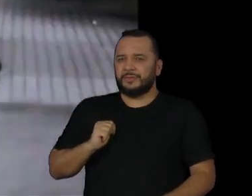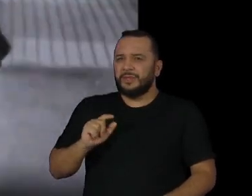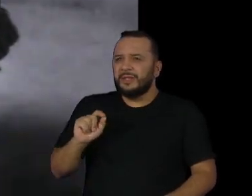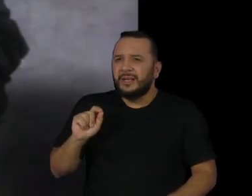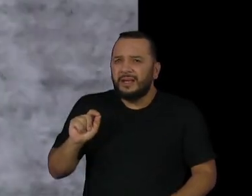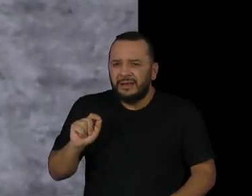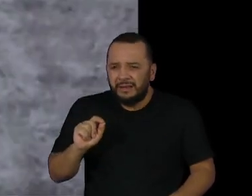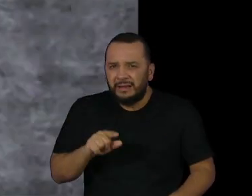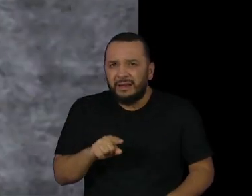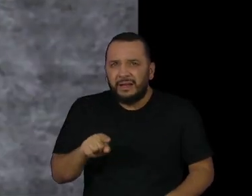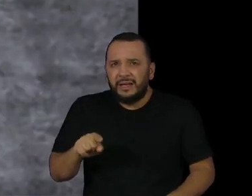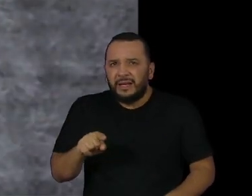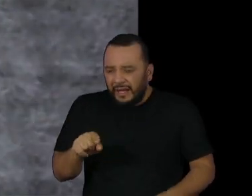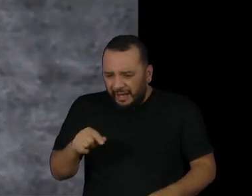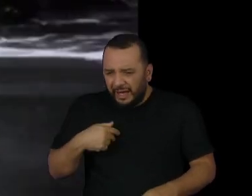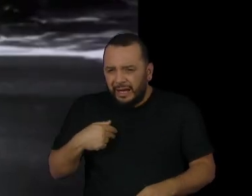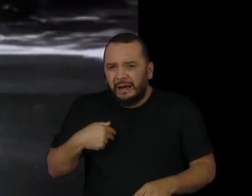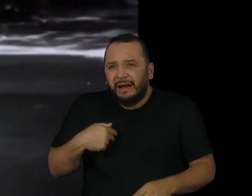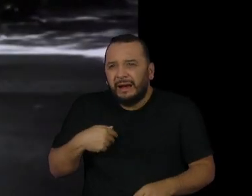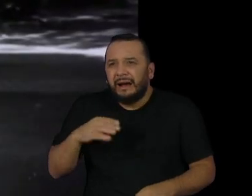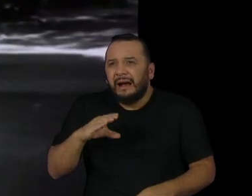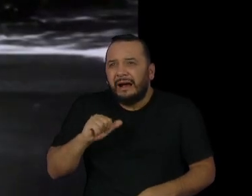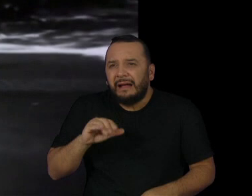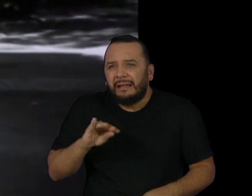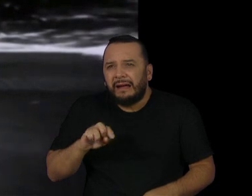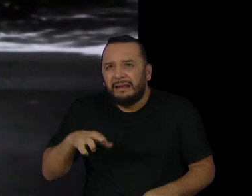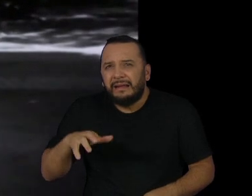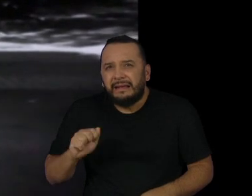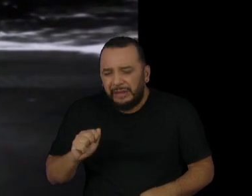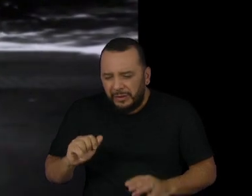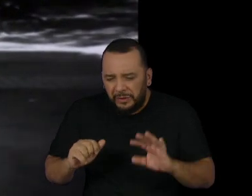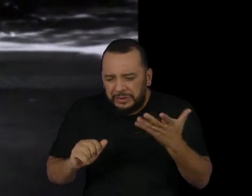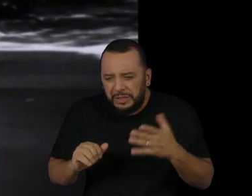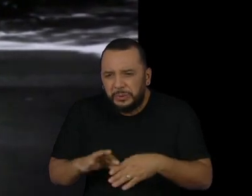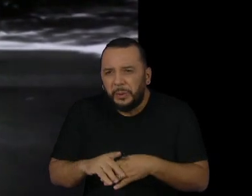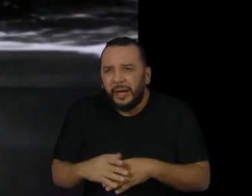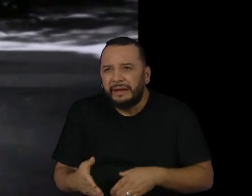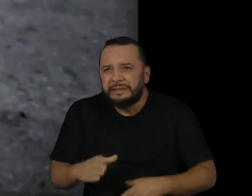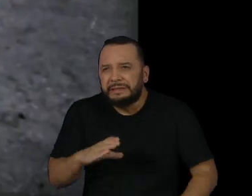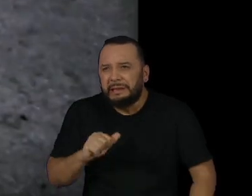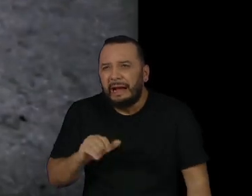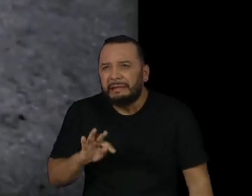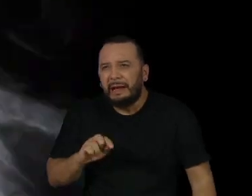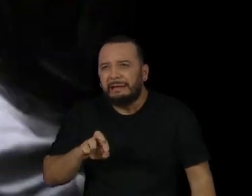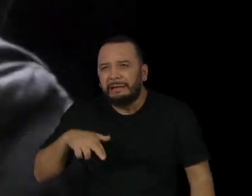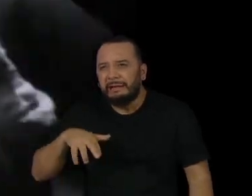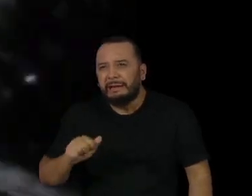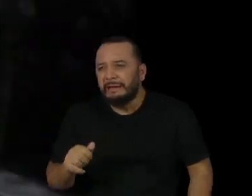Catarina? Catarina? O que é que tu tem, Catarina?